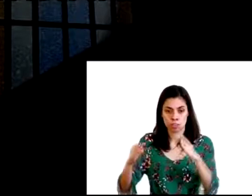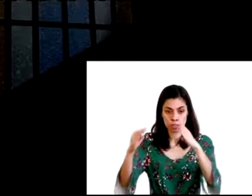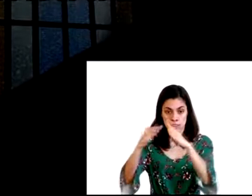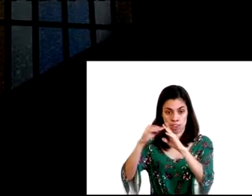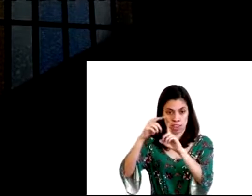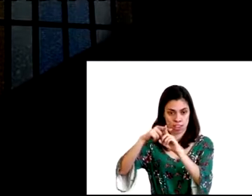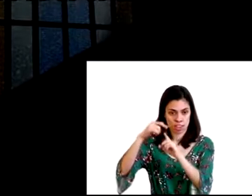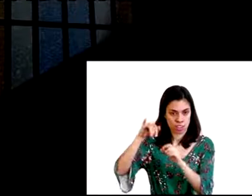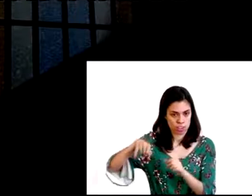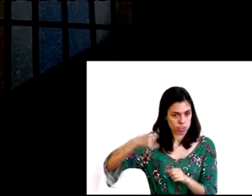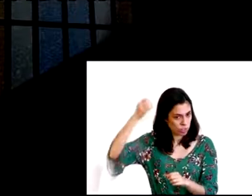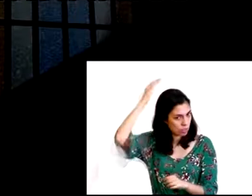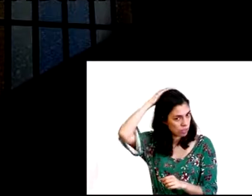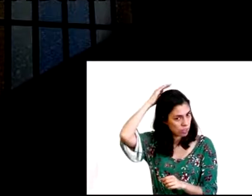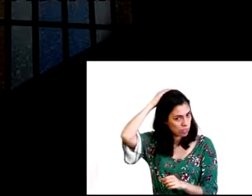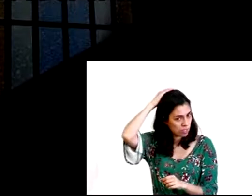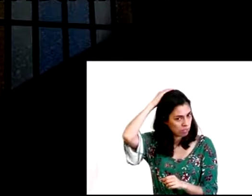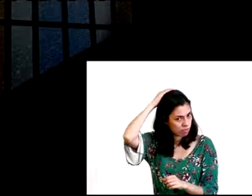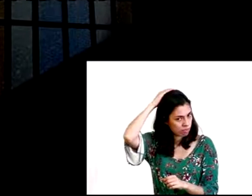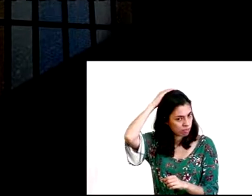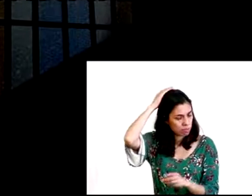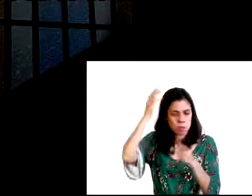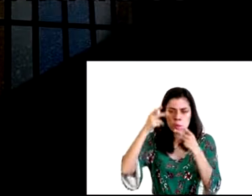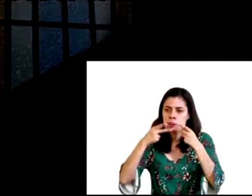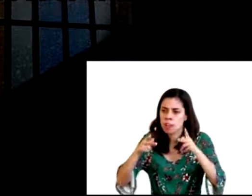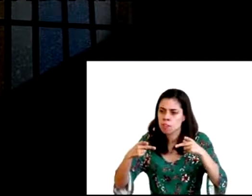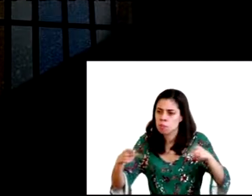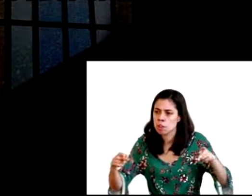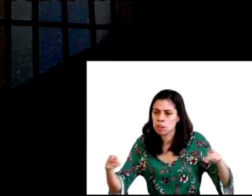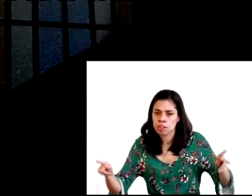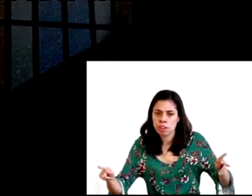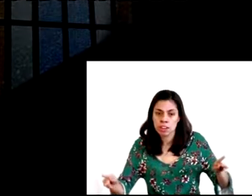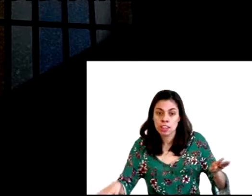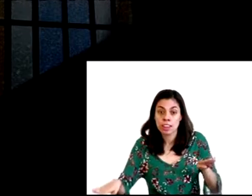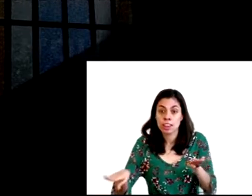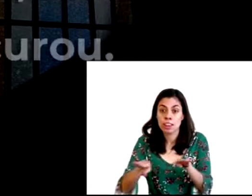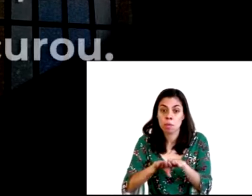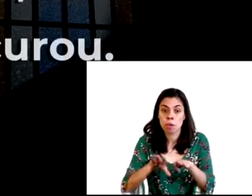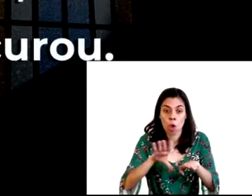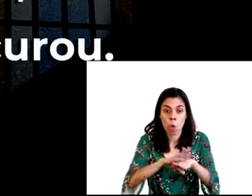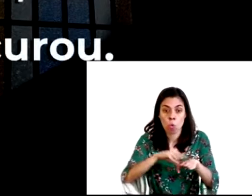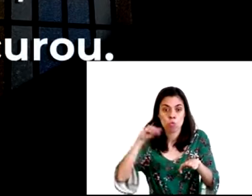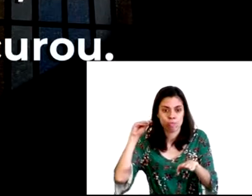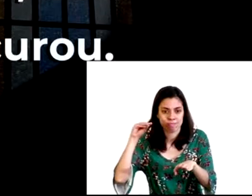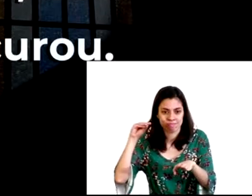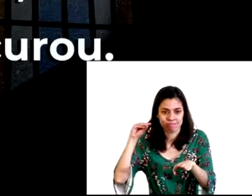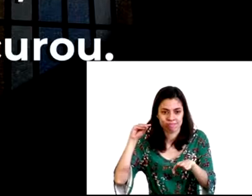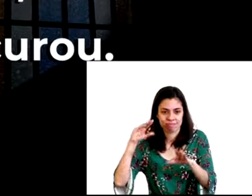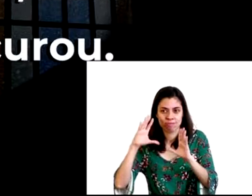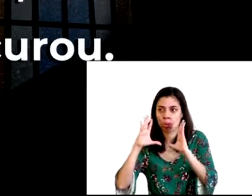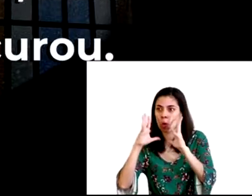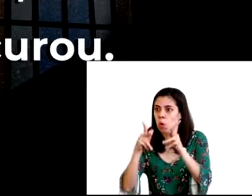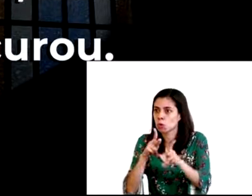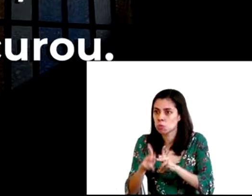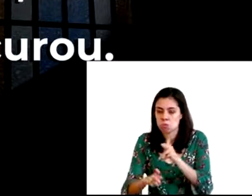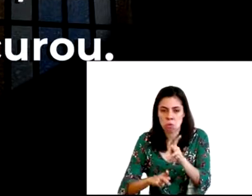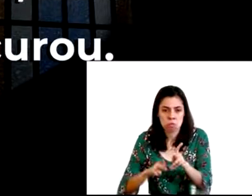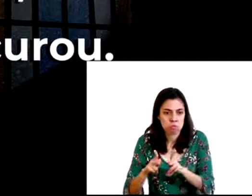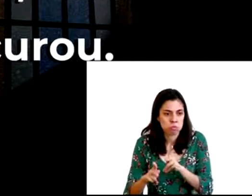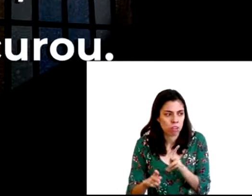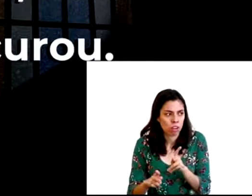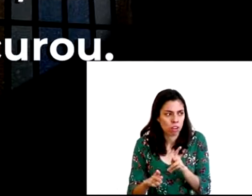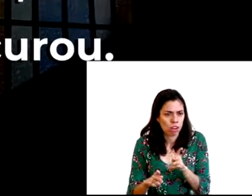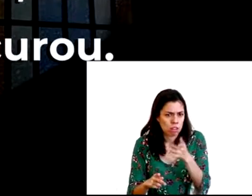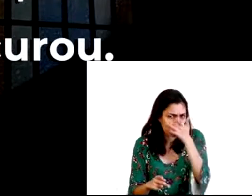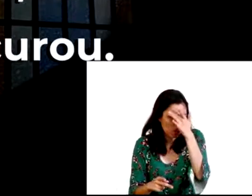curando toda sorte de doenças e enfermidades entre o povo. E a sua fama correu